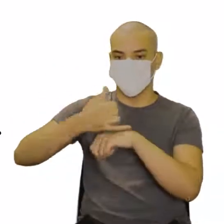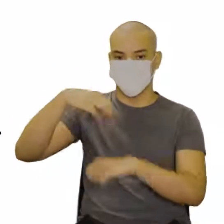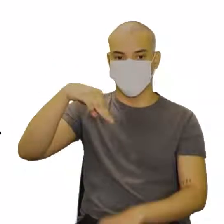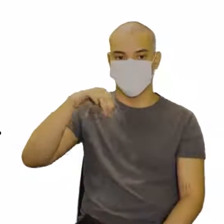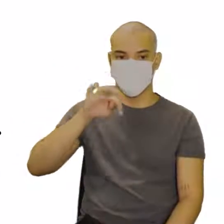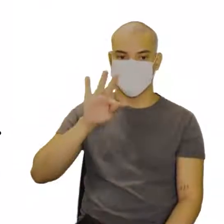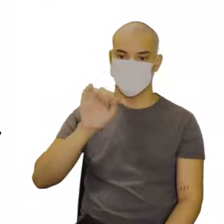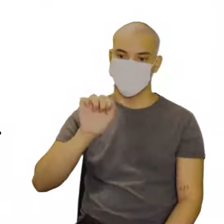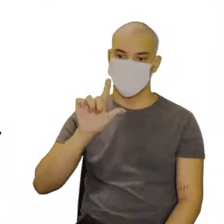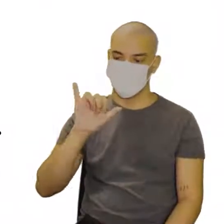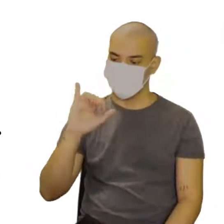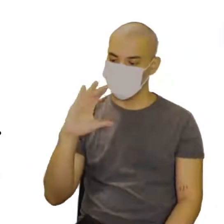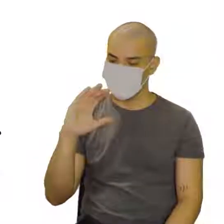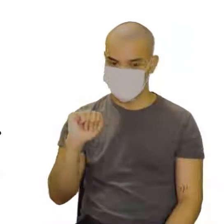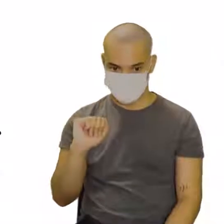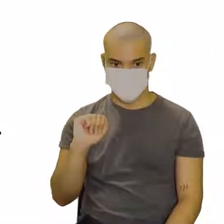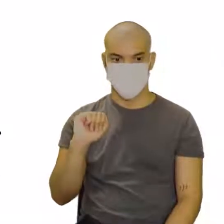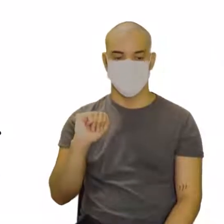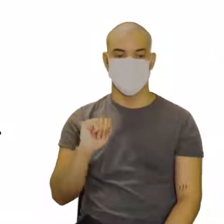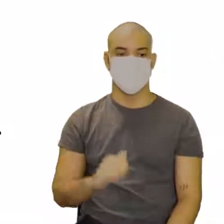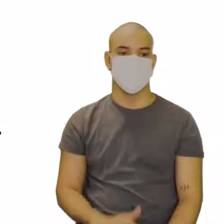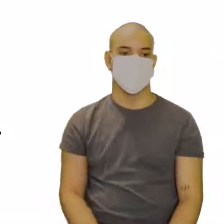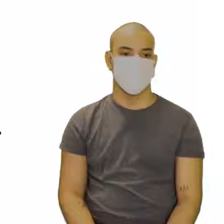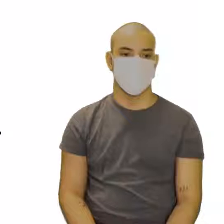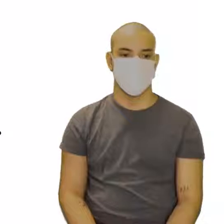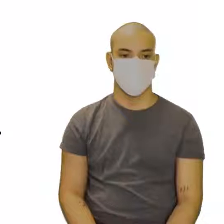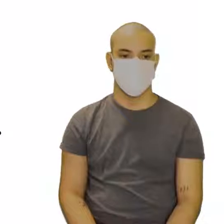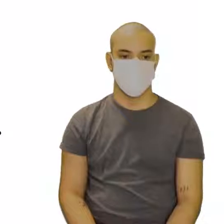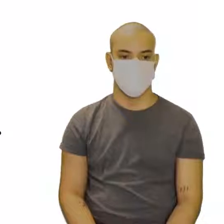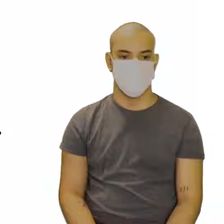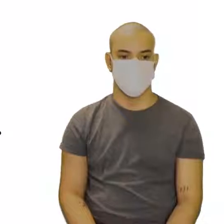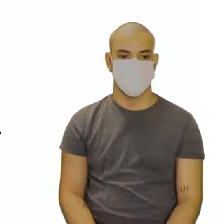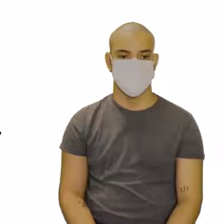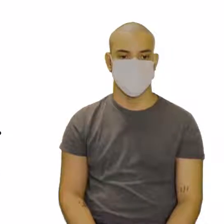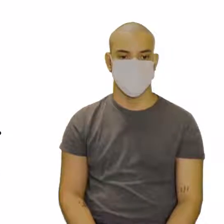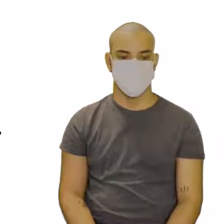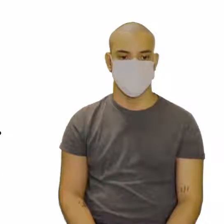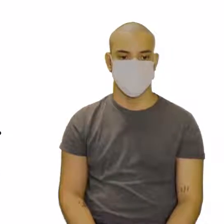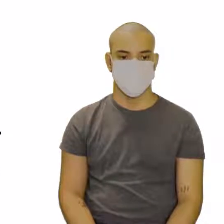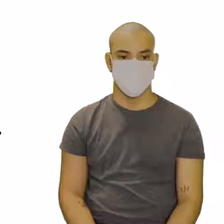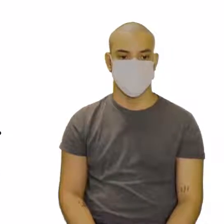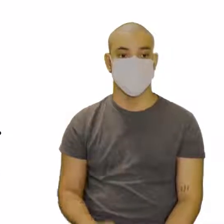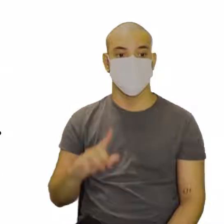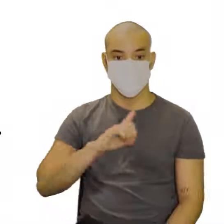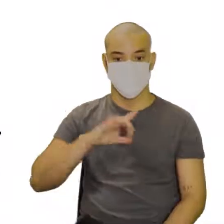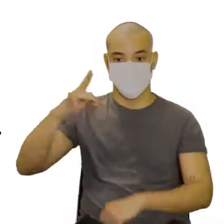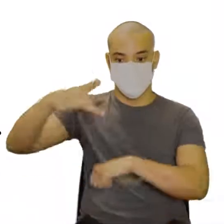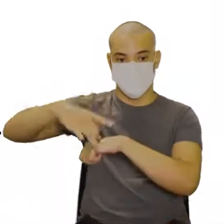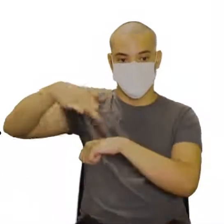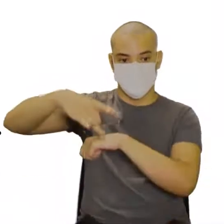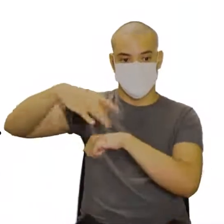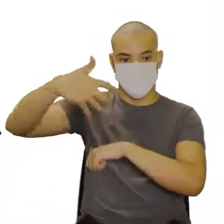tá aqui, ó, esse é o material dielétrico. Aqui tem uma placa metálica aqui, olha só. Aqui é o alumínio,